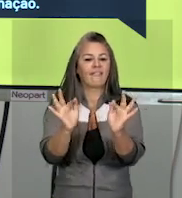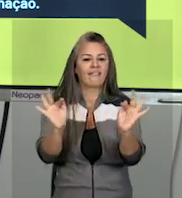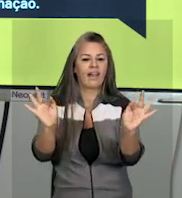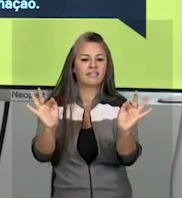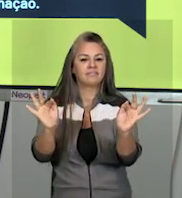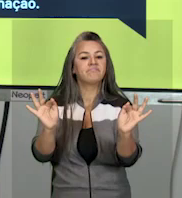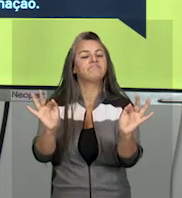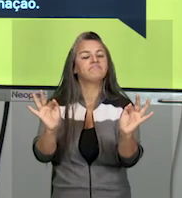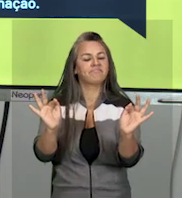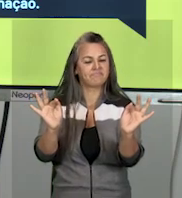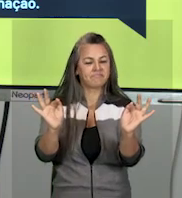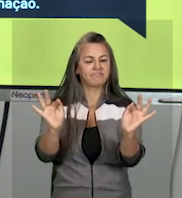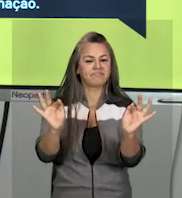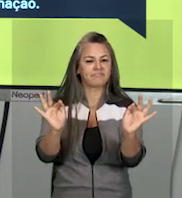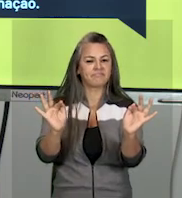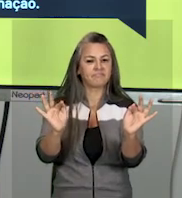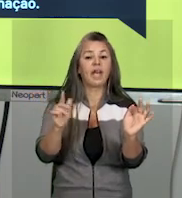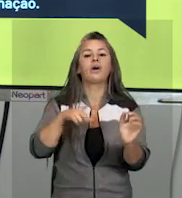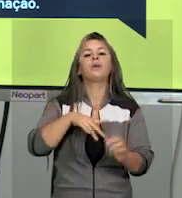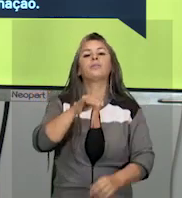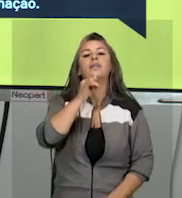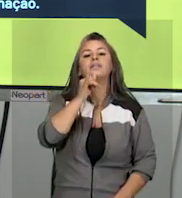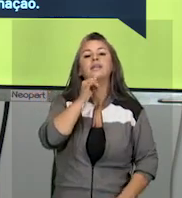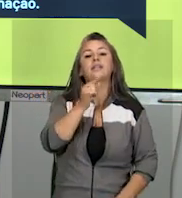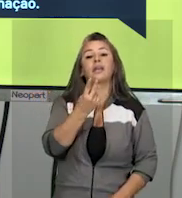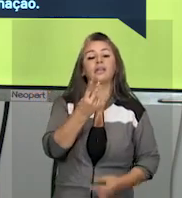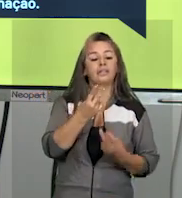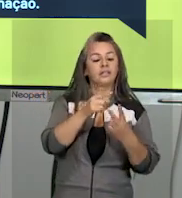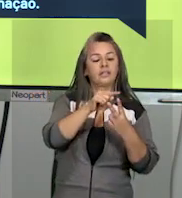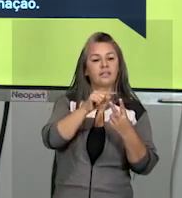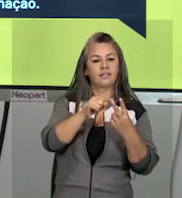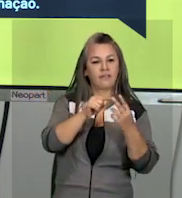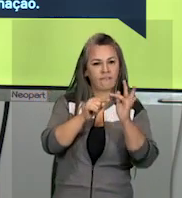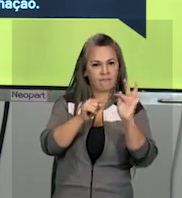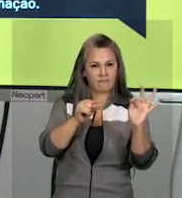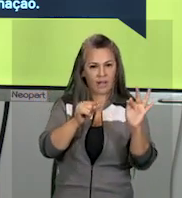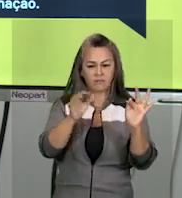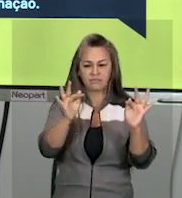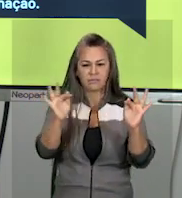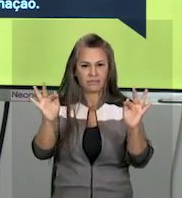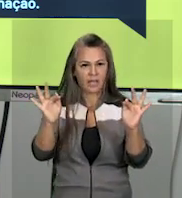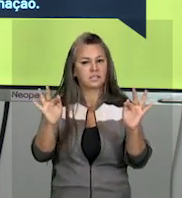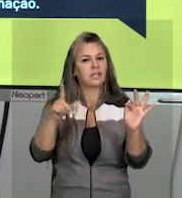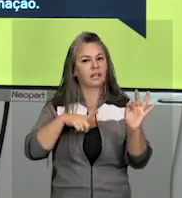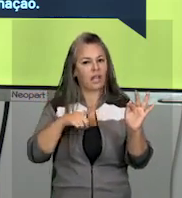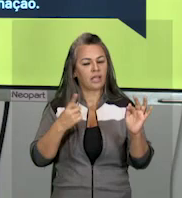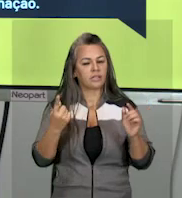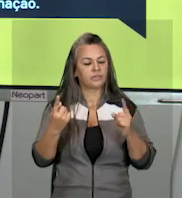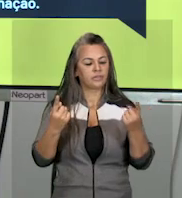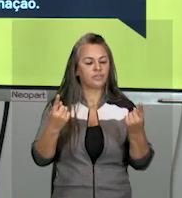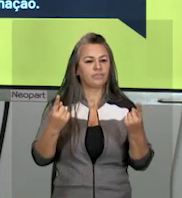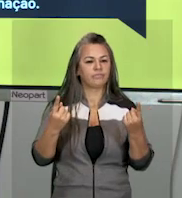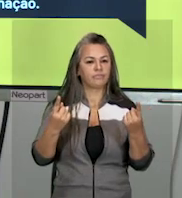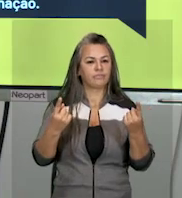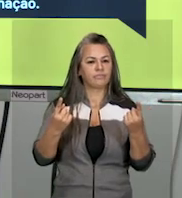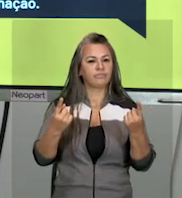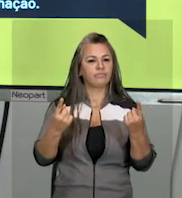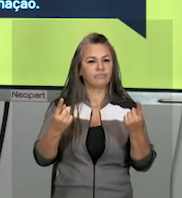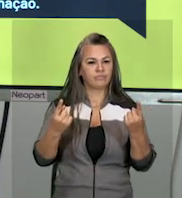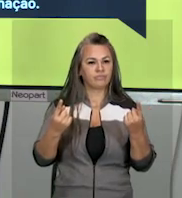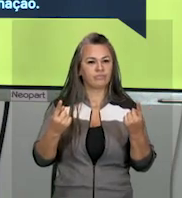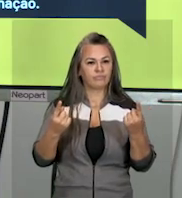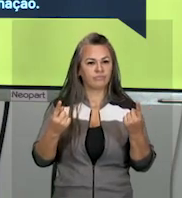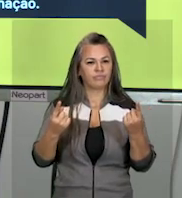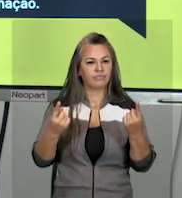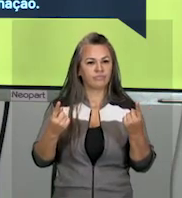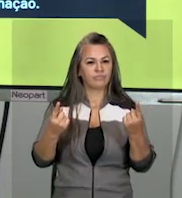coordenação. Quer dizer, nós temos dois tipos de orações. Oração coordenada, né? Que ela gera